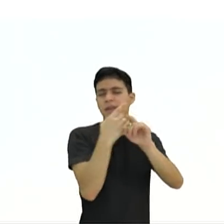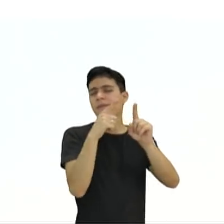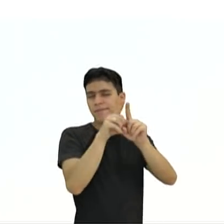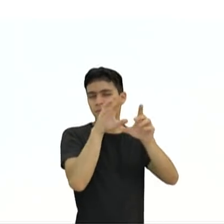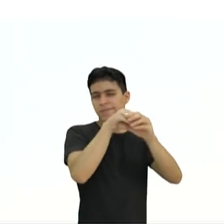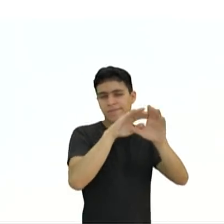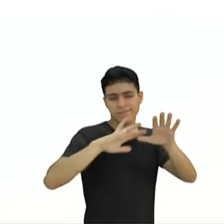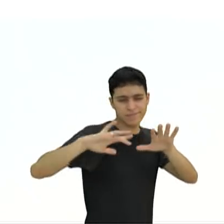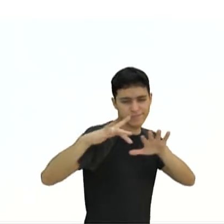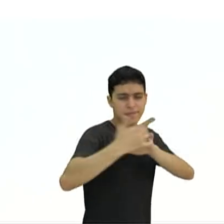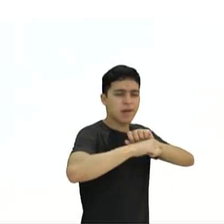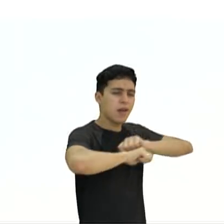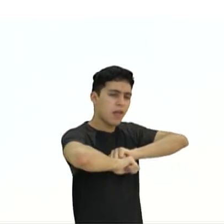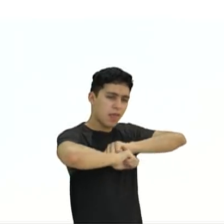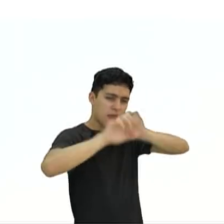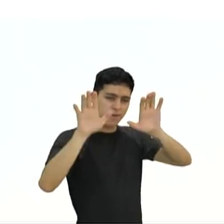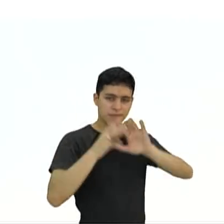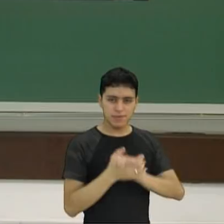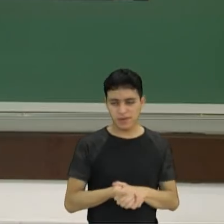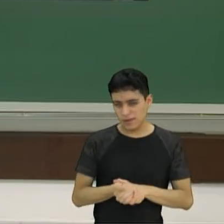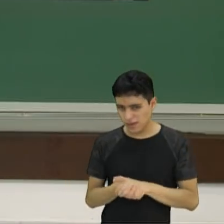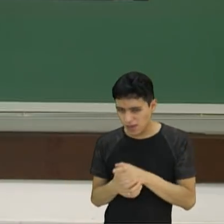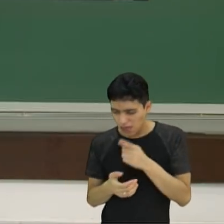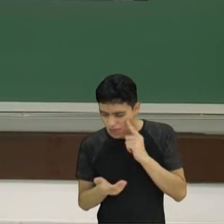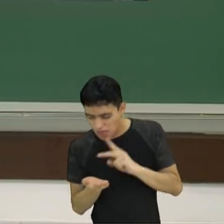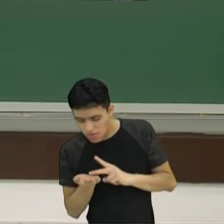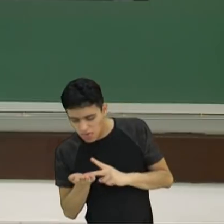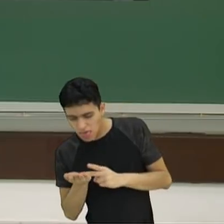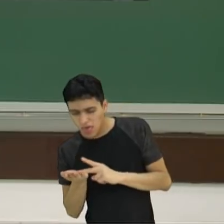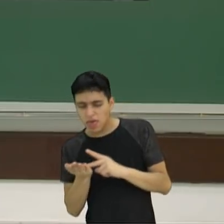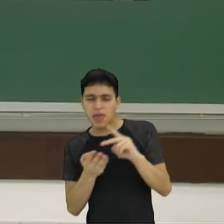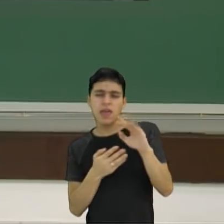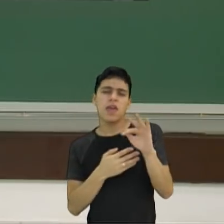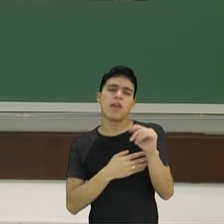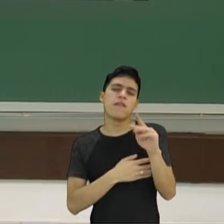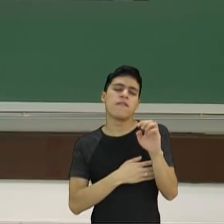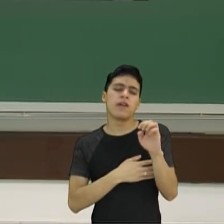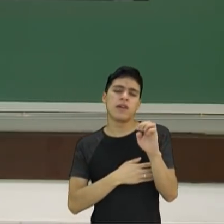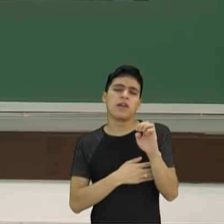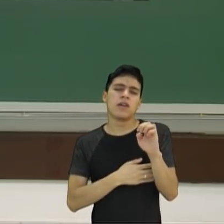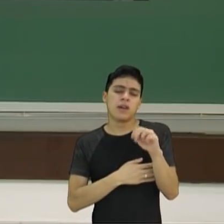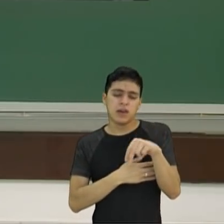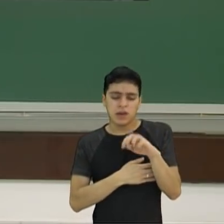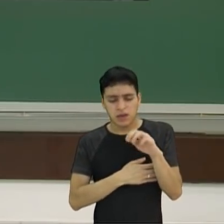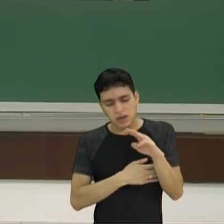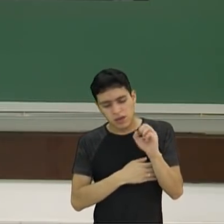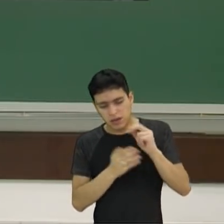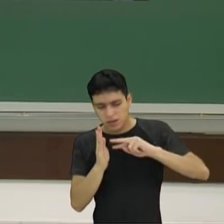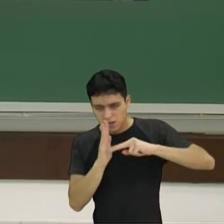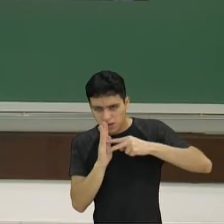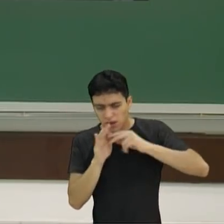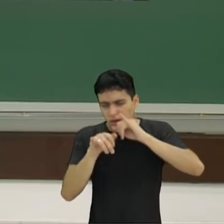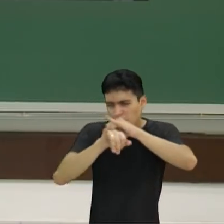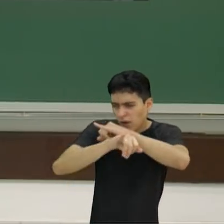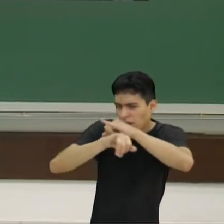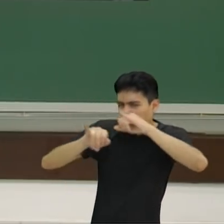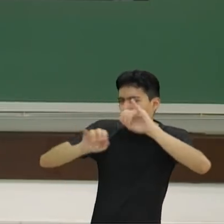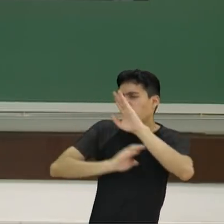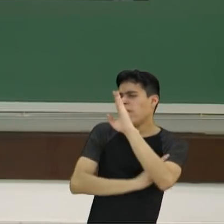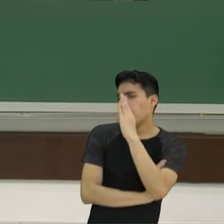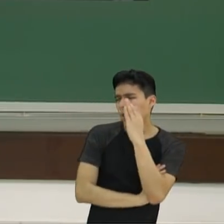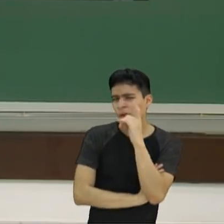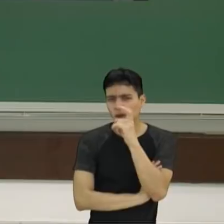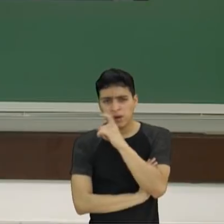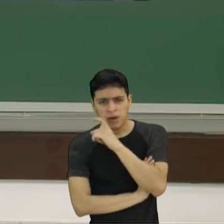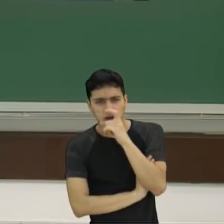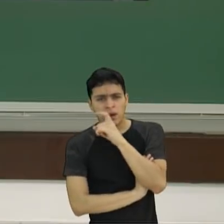sociais. Isso mesmo, a tradução do termo em inglês fake news são notícias falsas, são